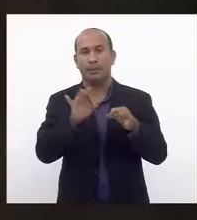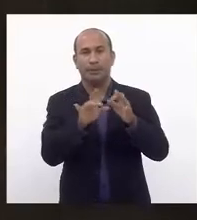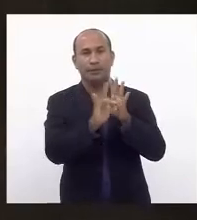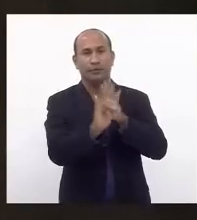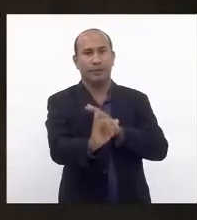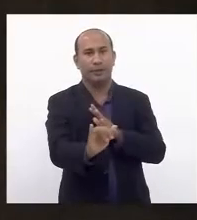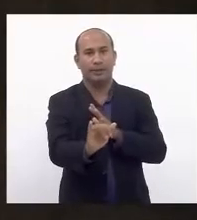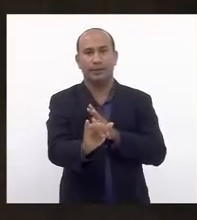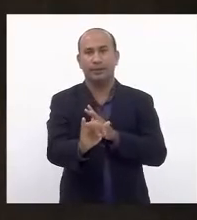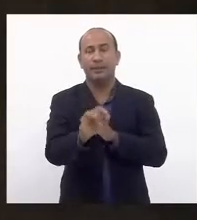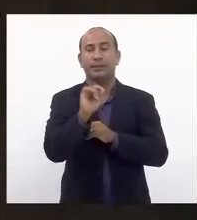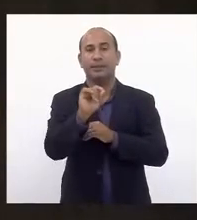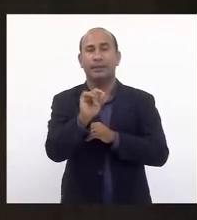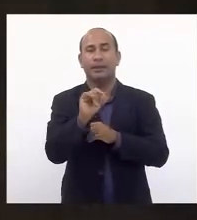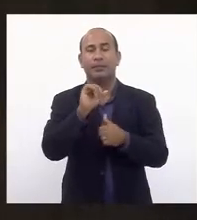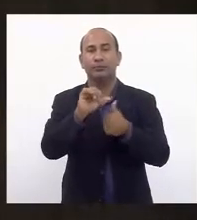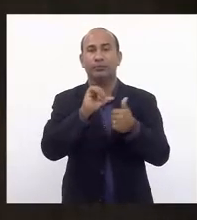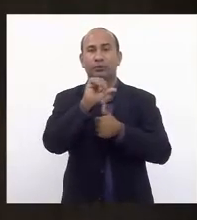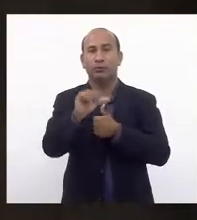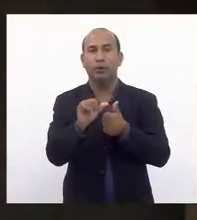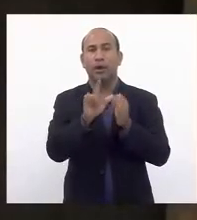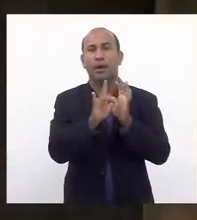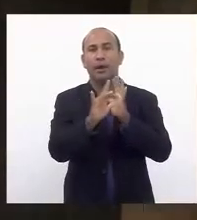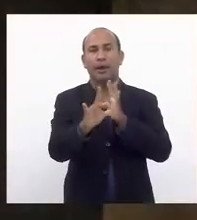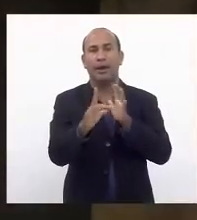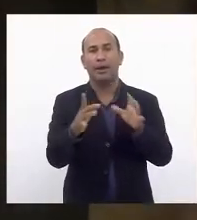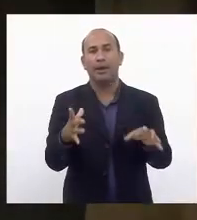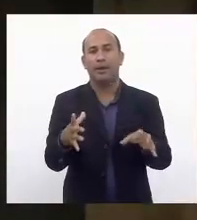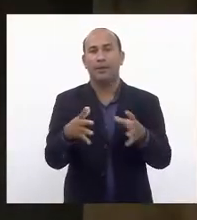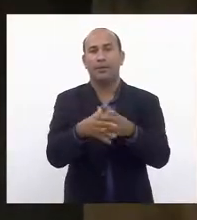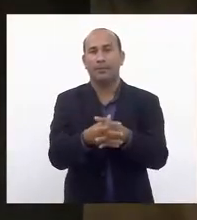lei que alterou a lei complementar,